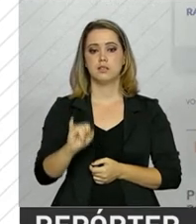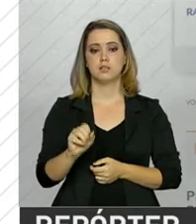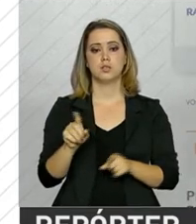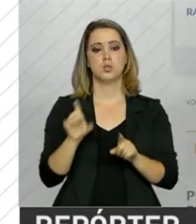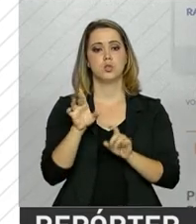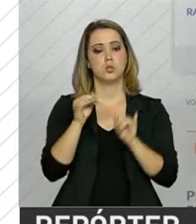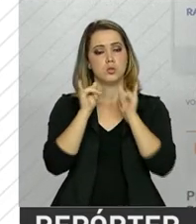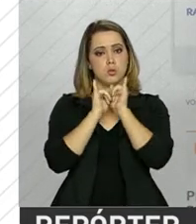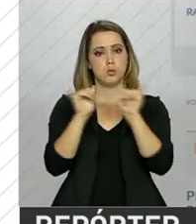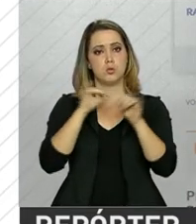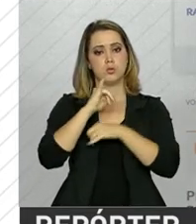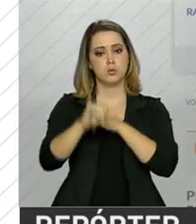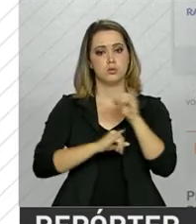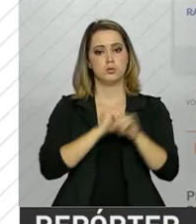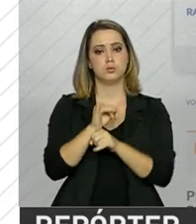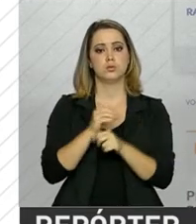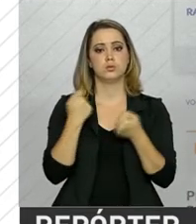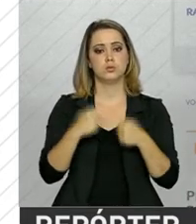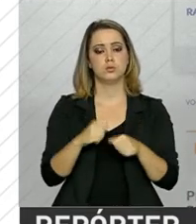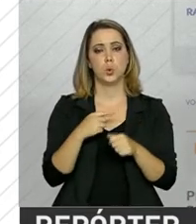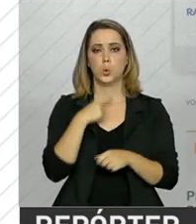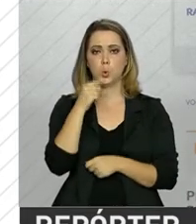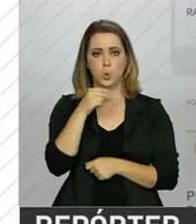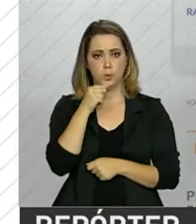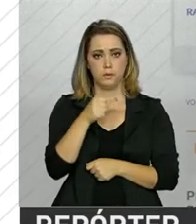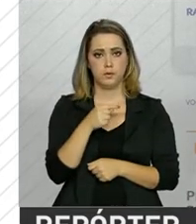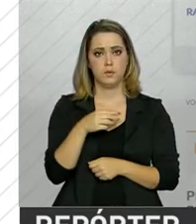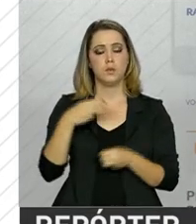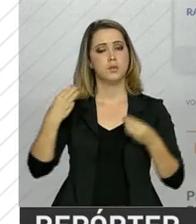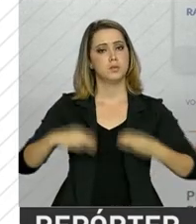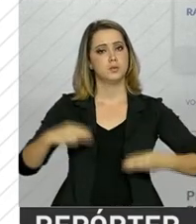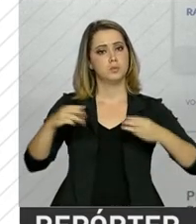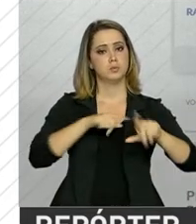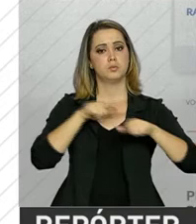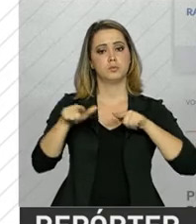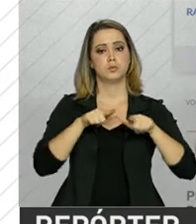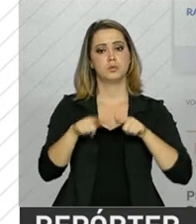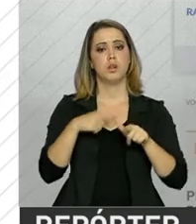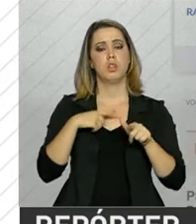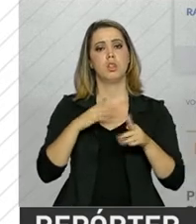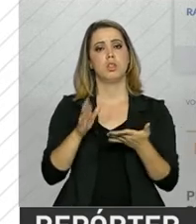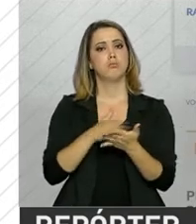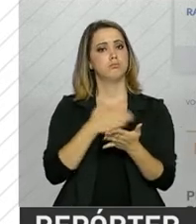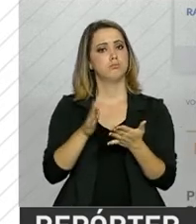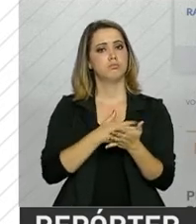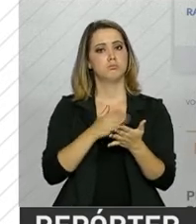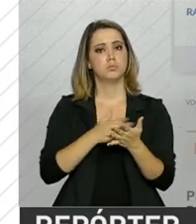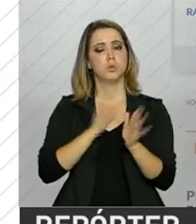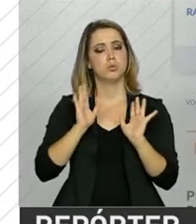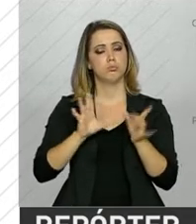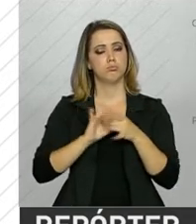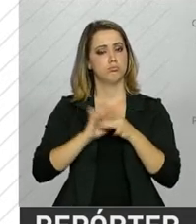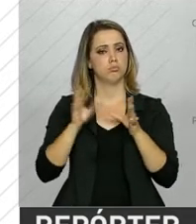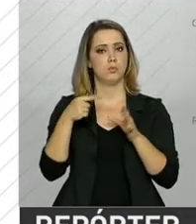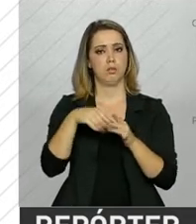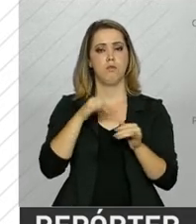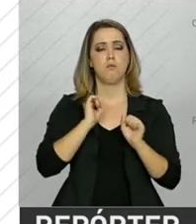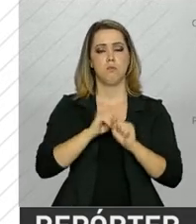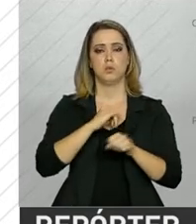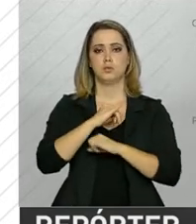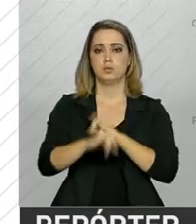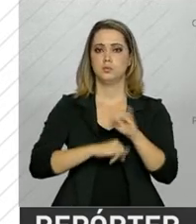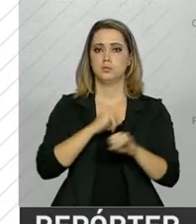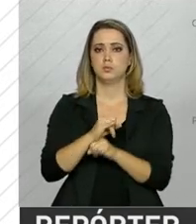E para esclarecer dúvidas, o Ministério do Trabalho lançou o manual da RAIS, que está disponível na internet e